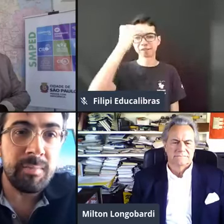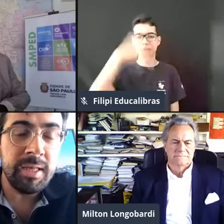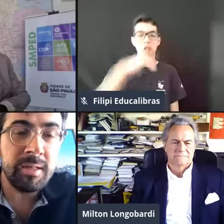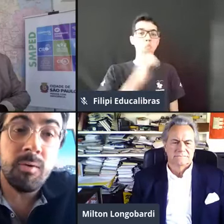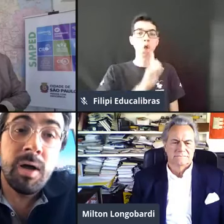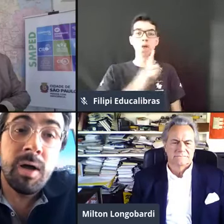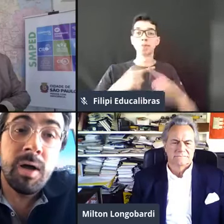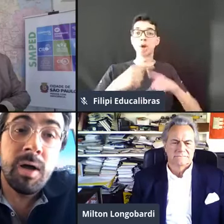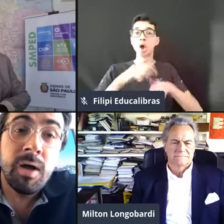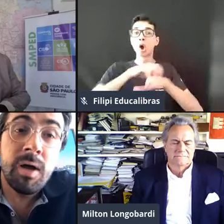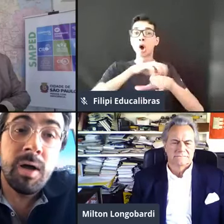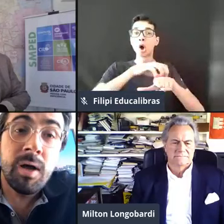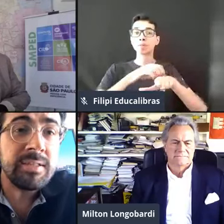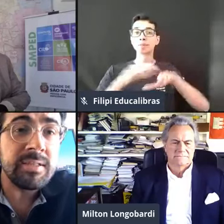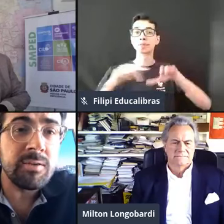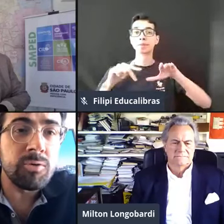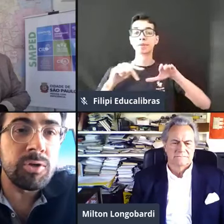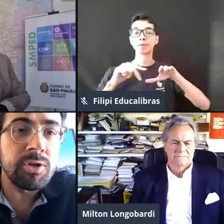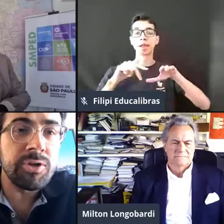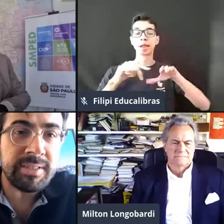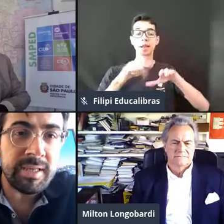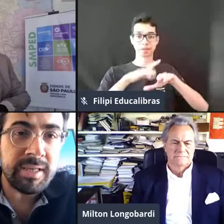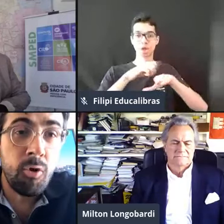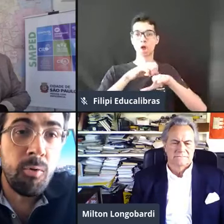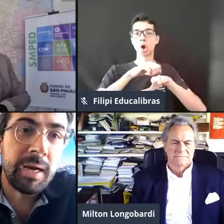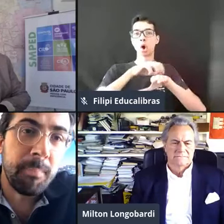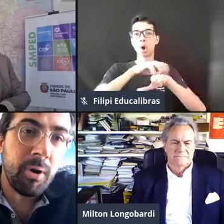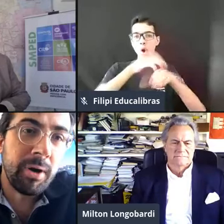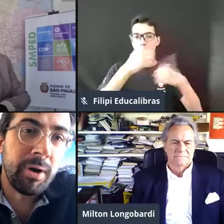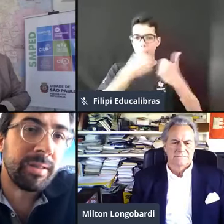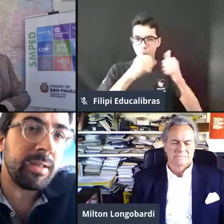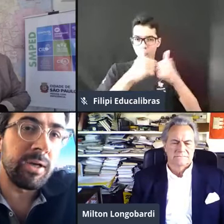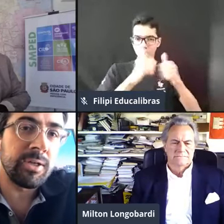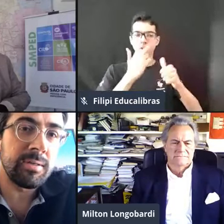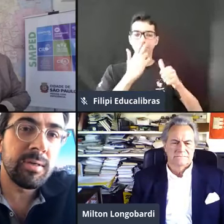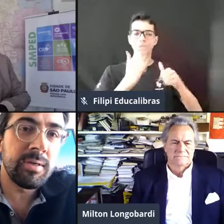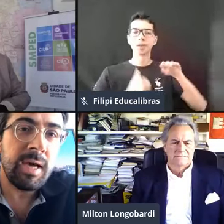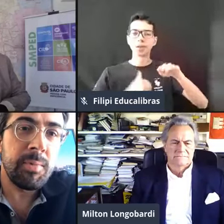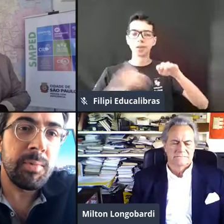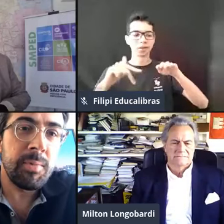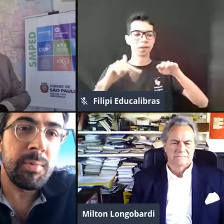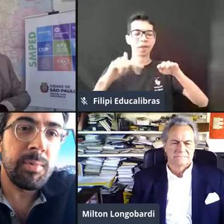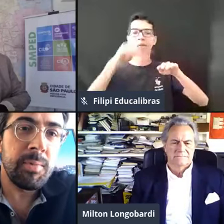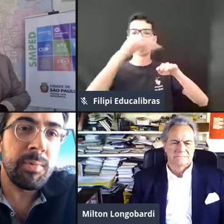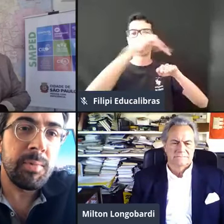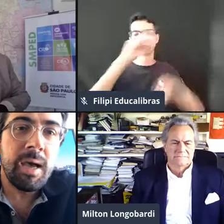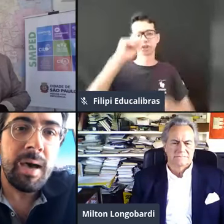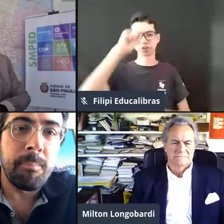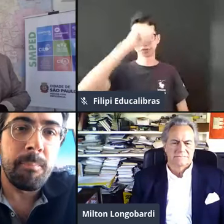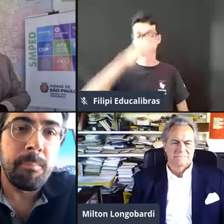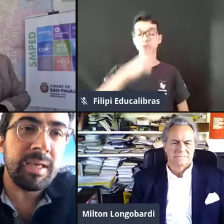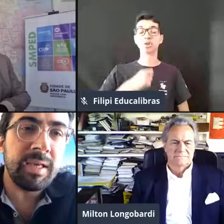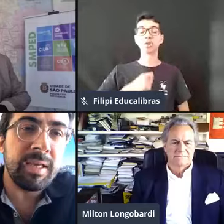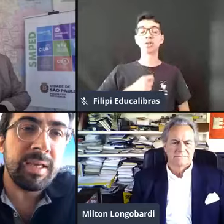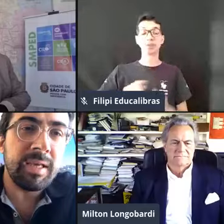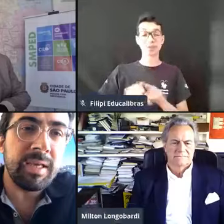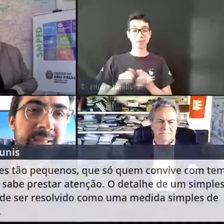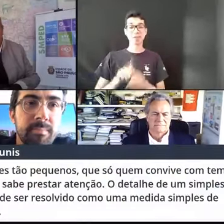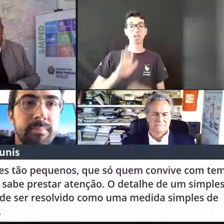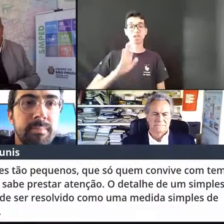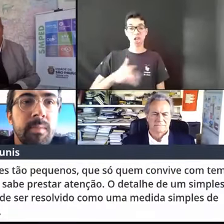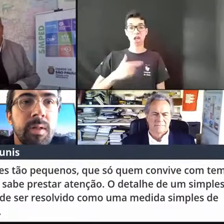limitam. Quantas vezes eu não tive que fazer compra na porta da loja, sabe? Por não conseguir entrar.